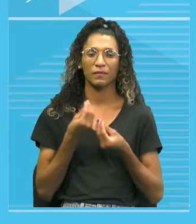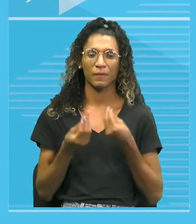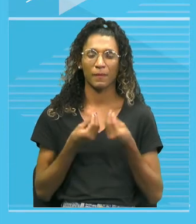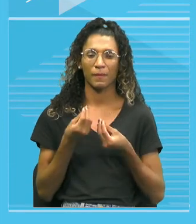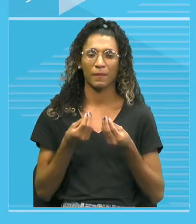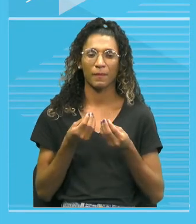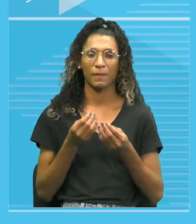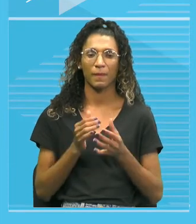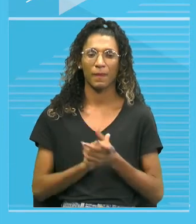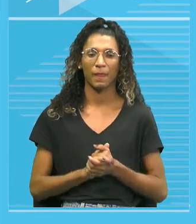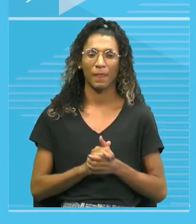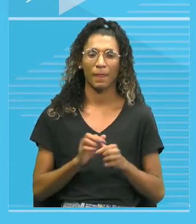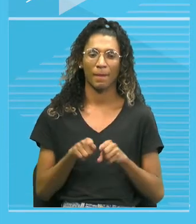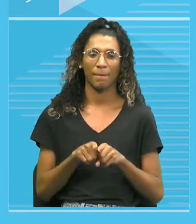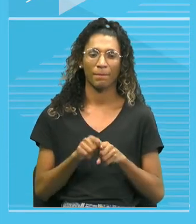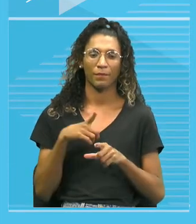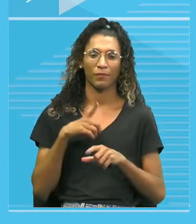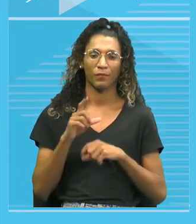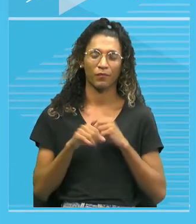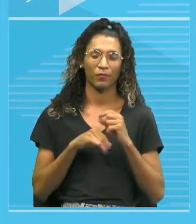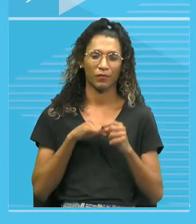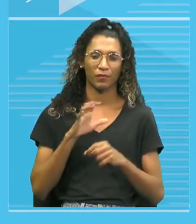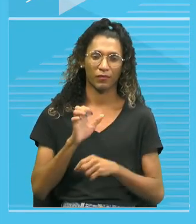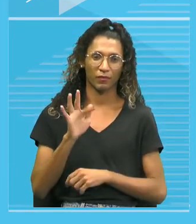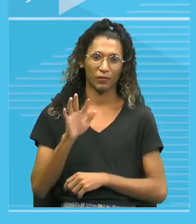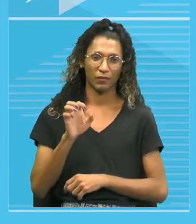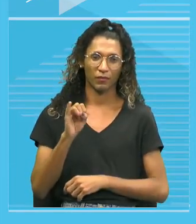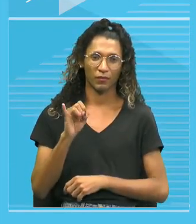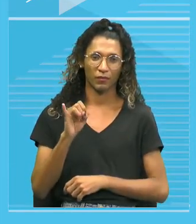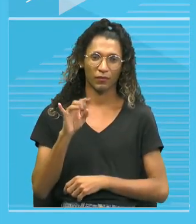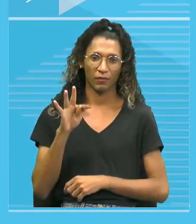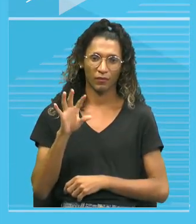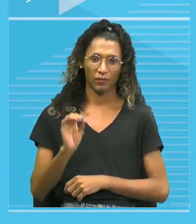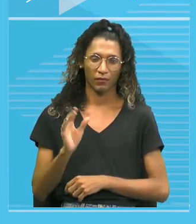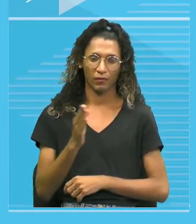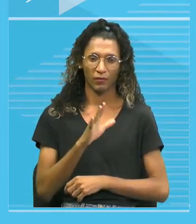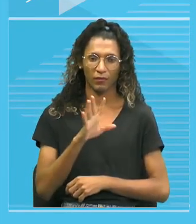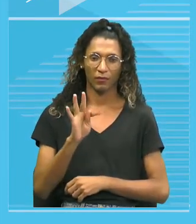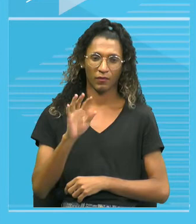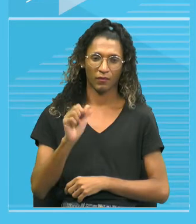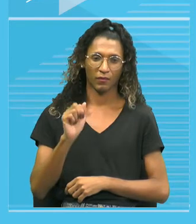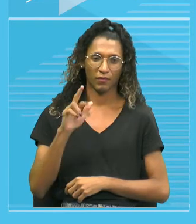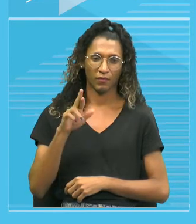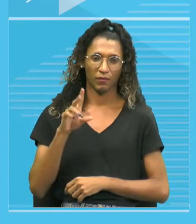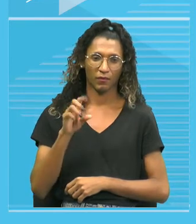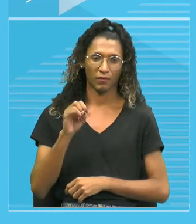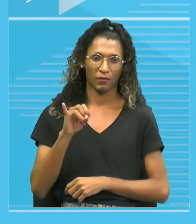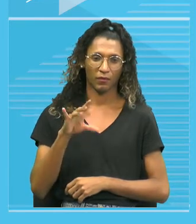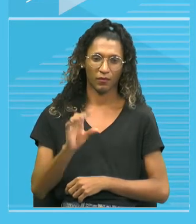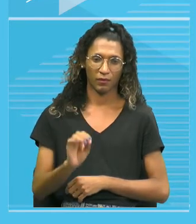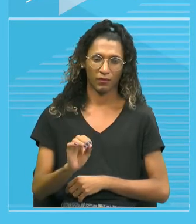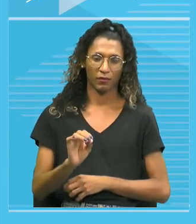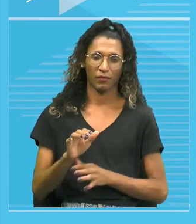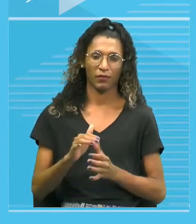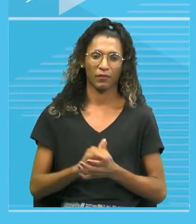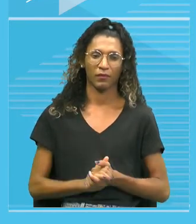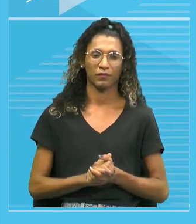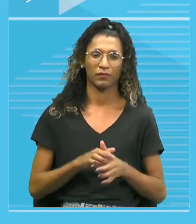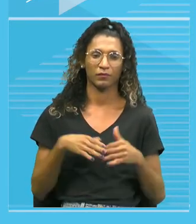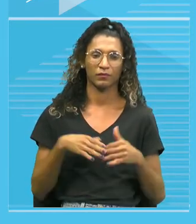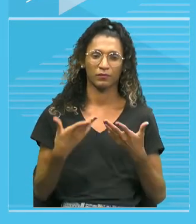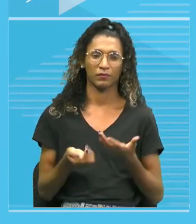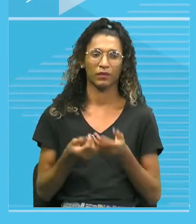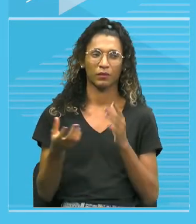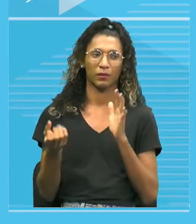imediatamente. E o efeito tardio é aquele que aparece a médio ou longo prazo. Tá bom? E qual é o impacto